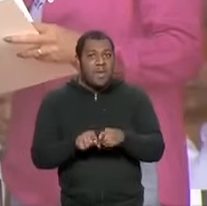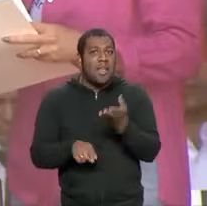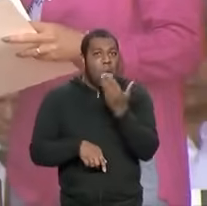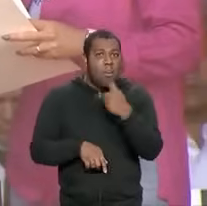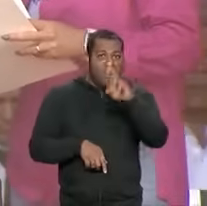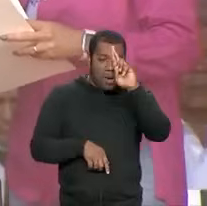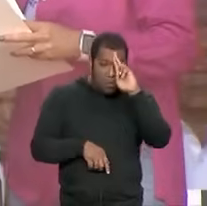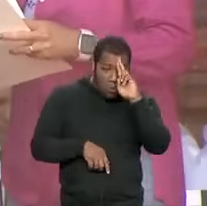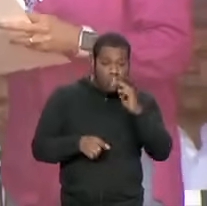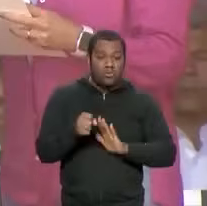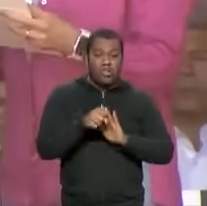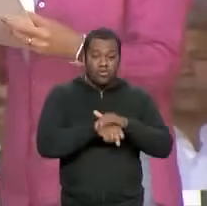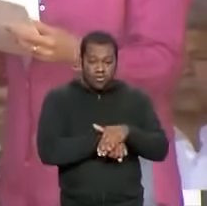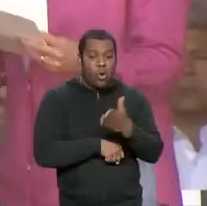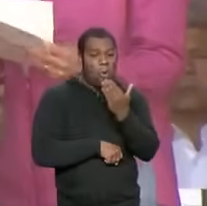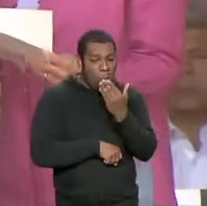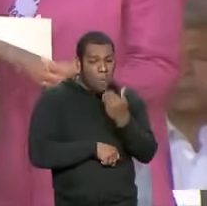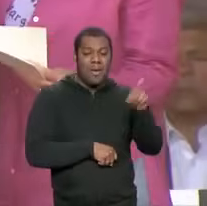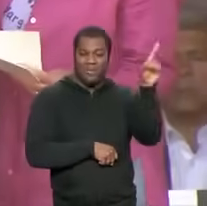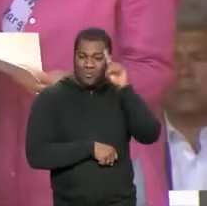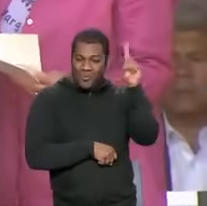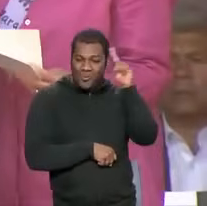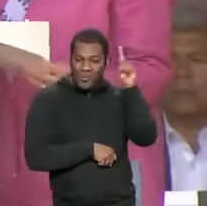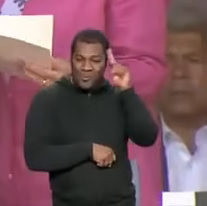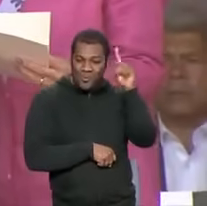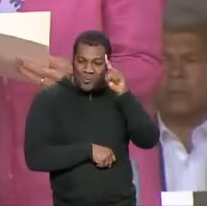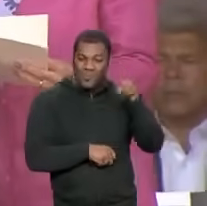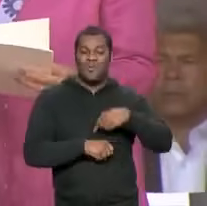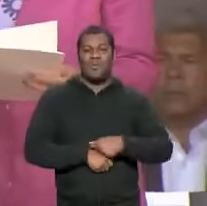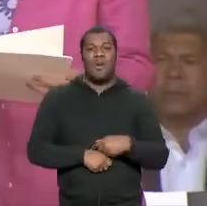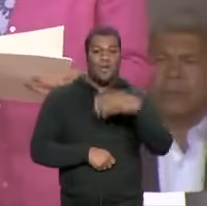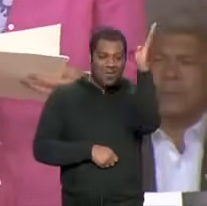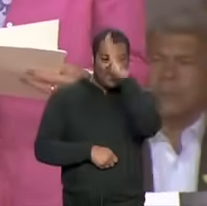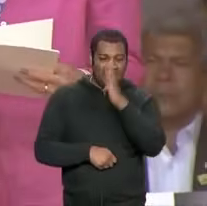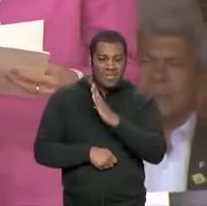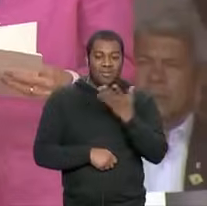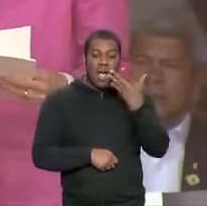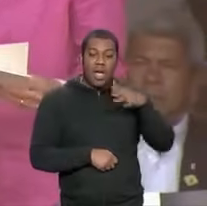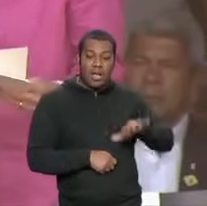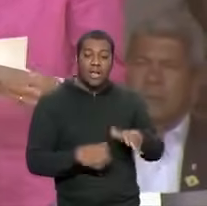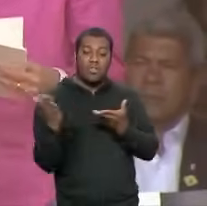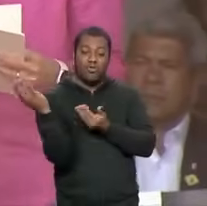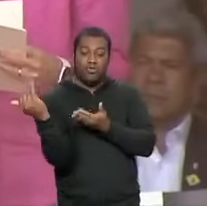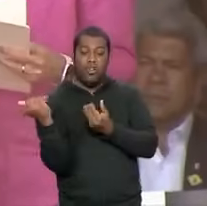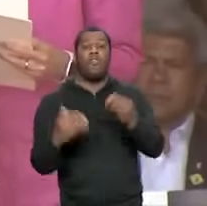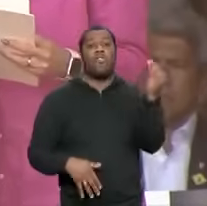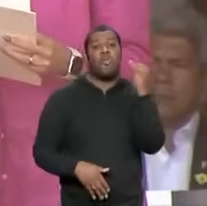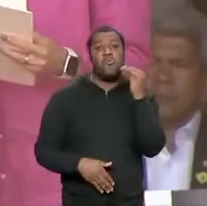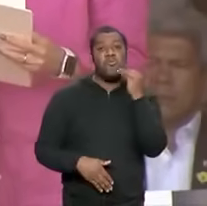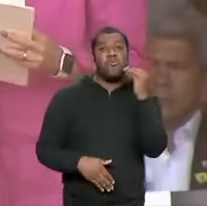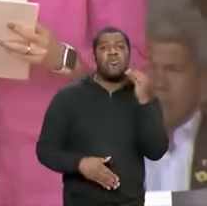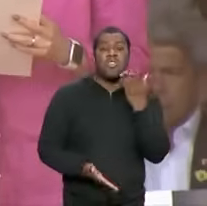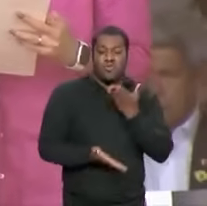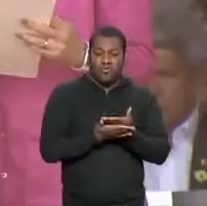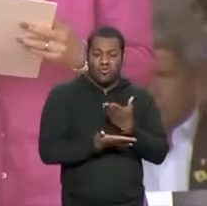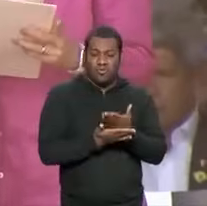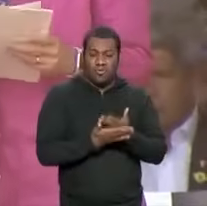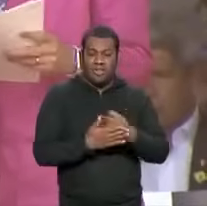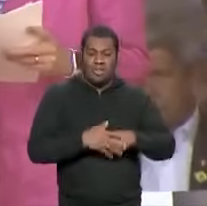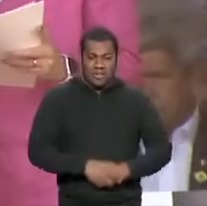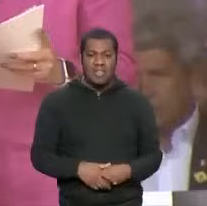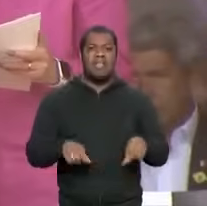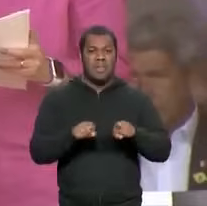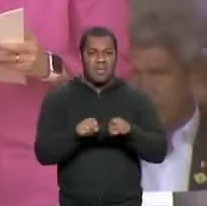os dias um país em que as crianças e jovens tem oportunidade de estudar um país